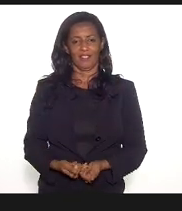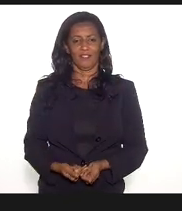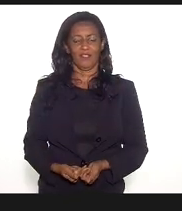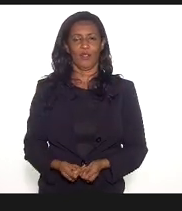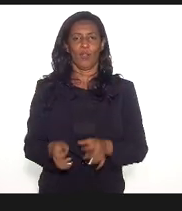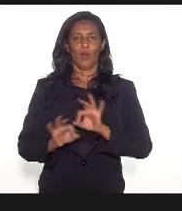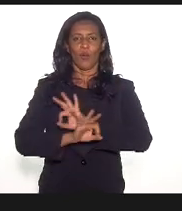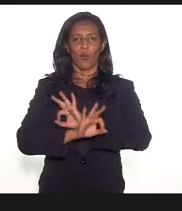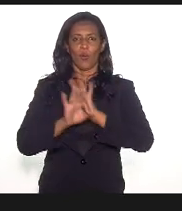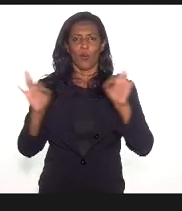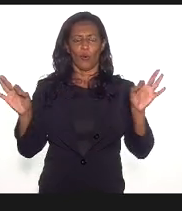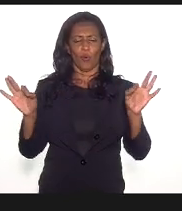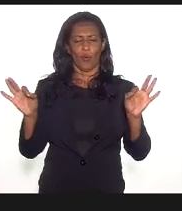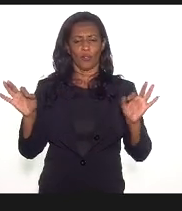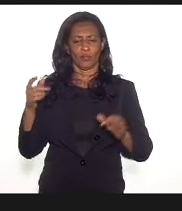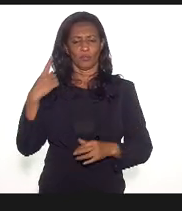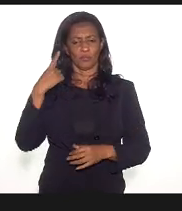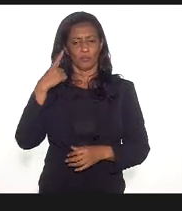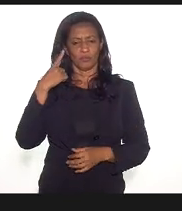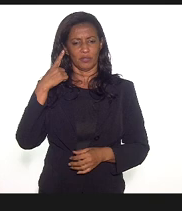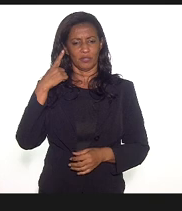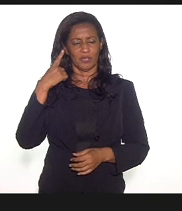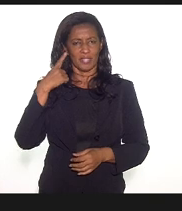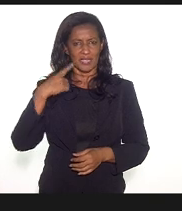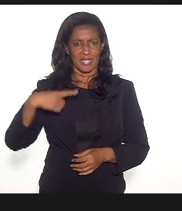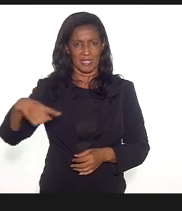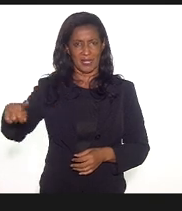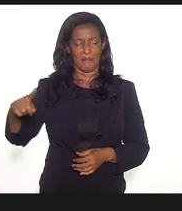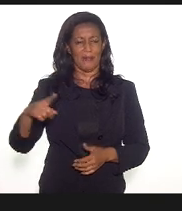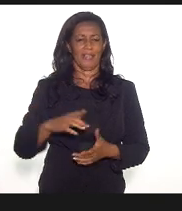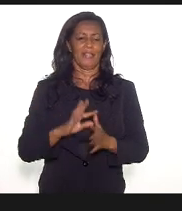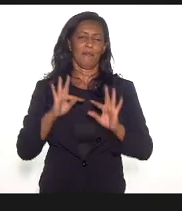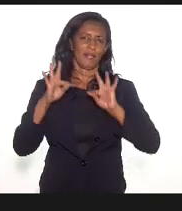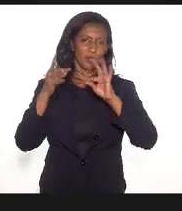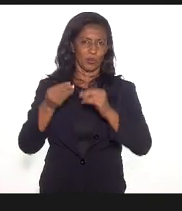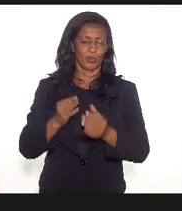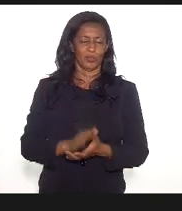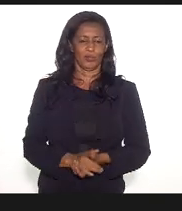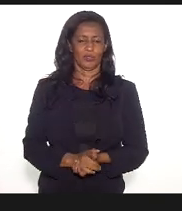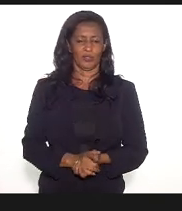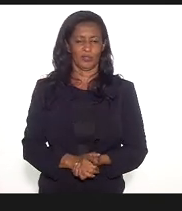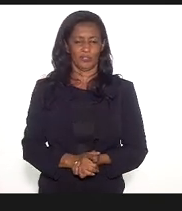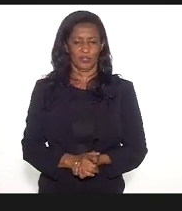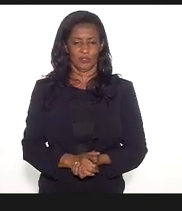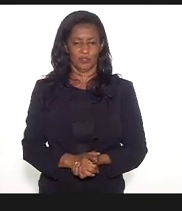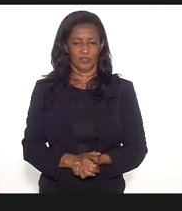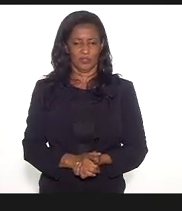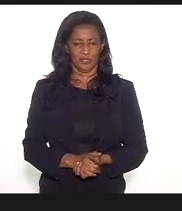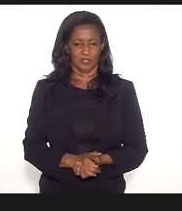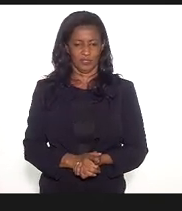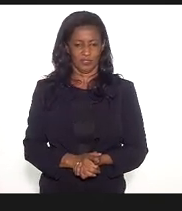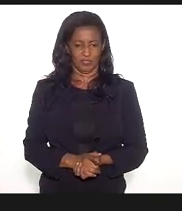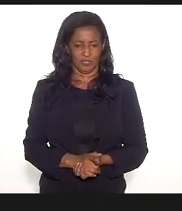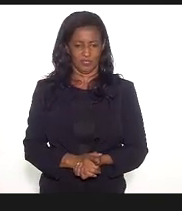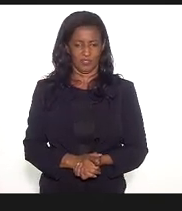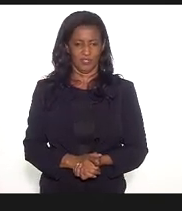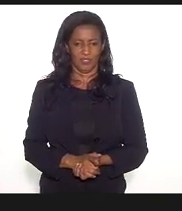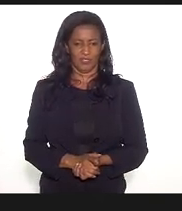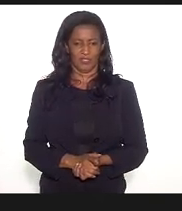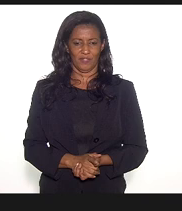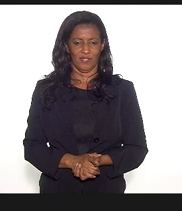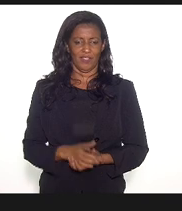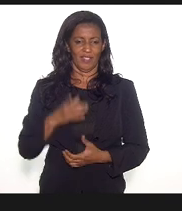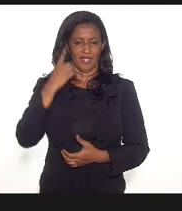um ótimo final de semana, restante de semana, na verdade, para todos. Saudar aí o deputado